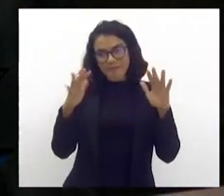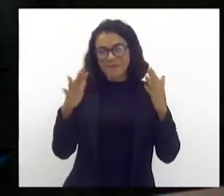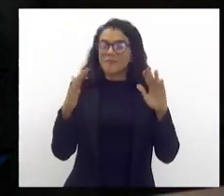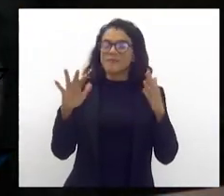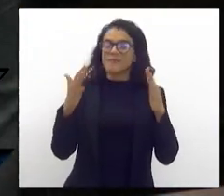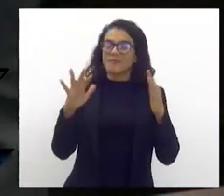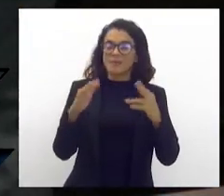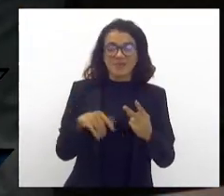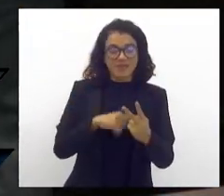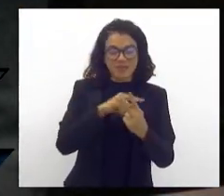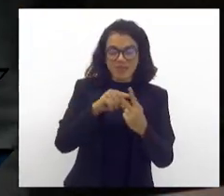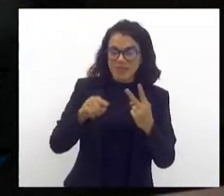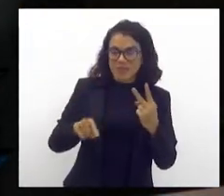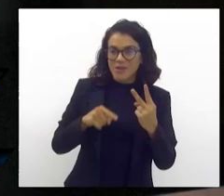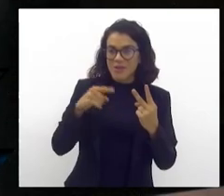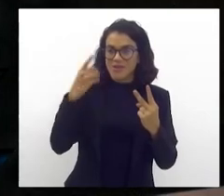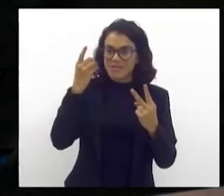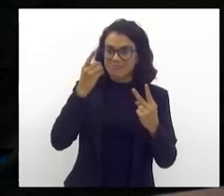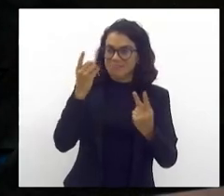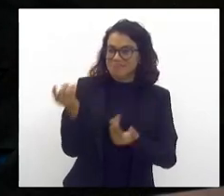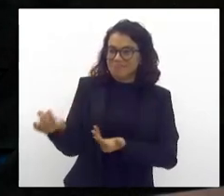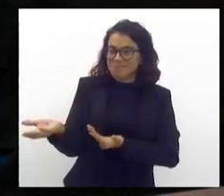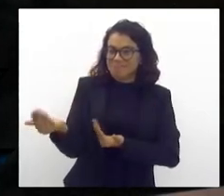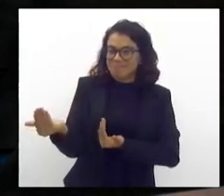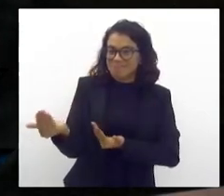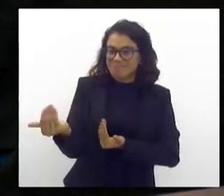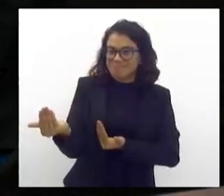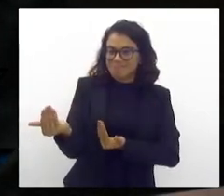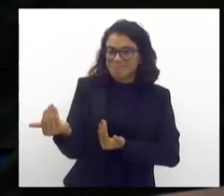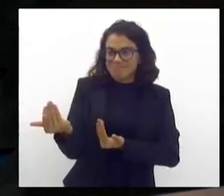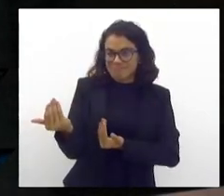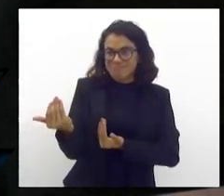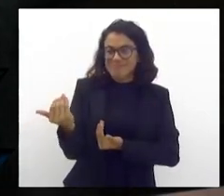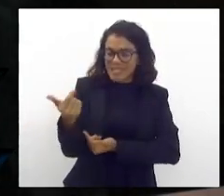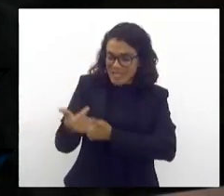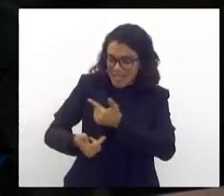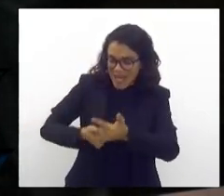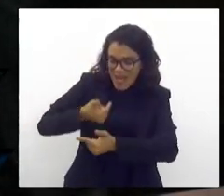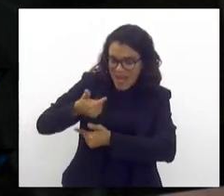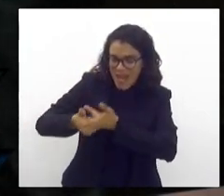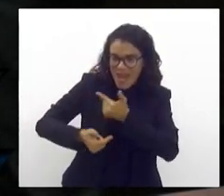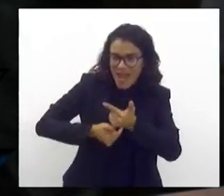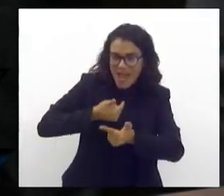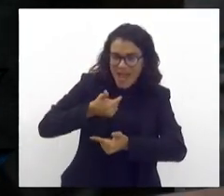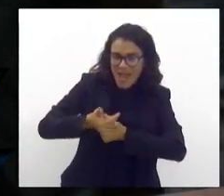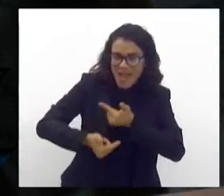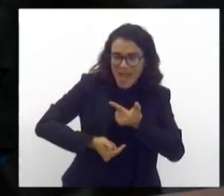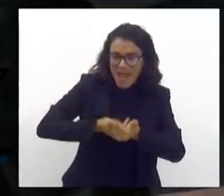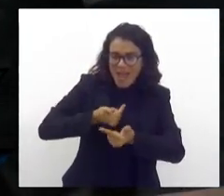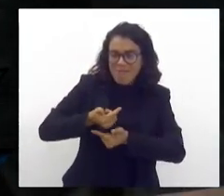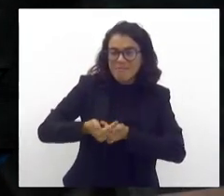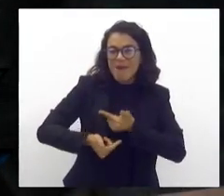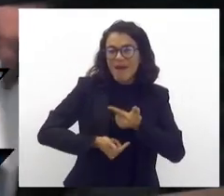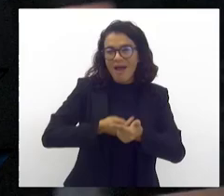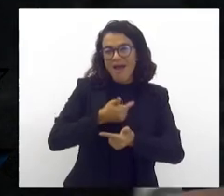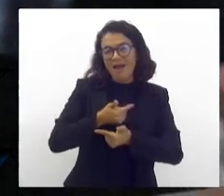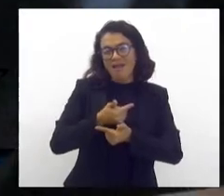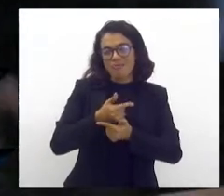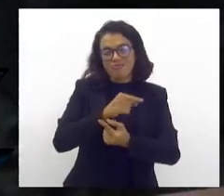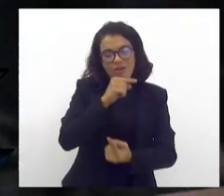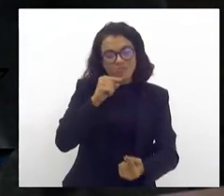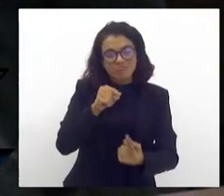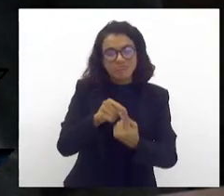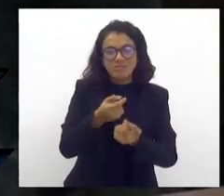iniciativa, esses dois deputados jovens que trabalham muito para as políticas públicas da